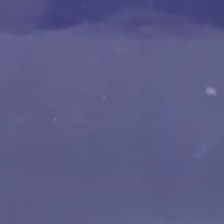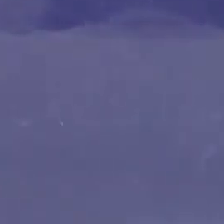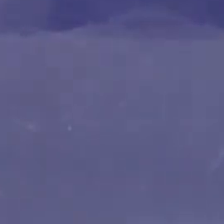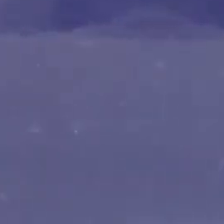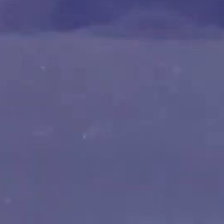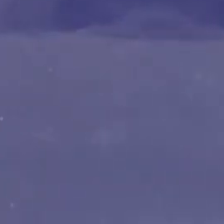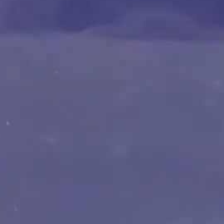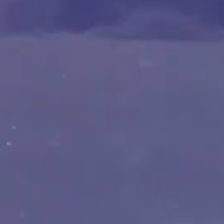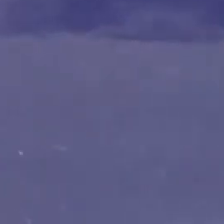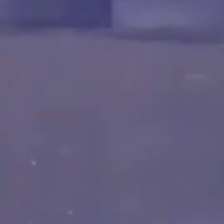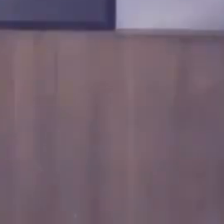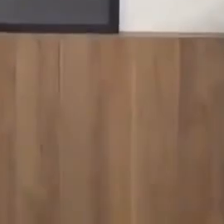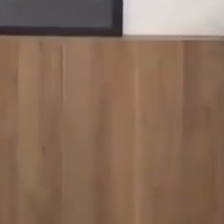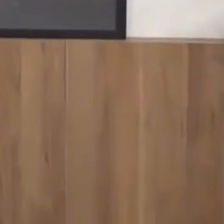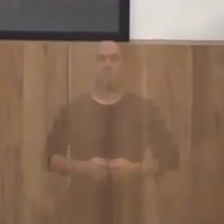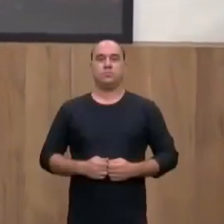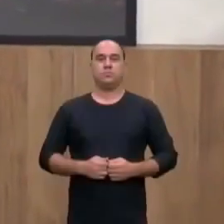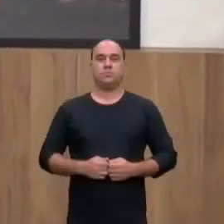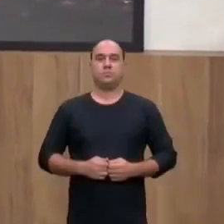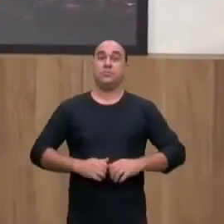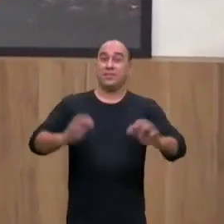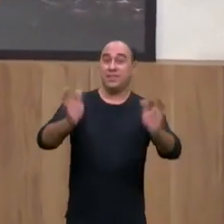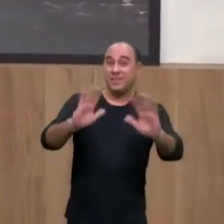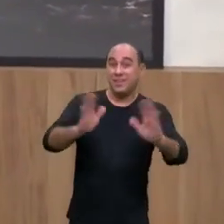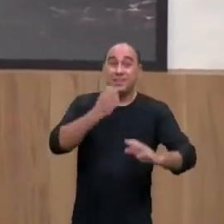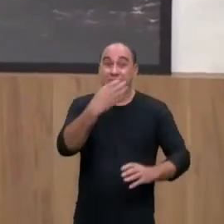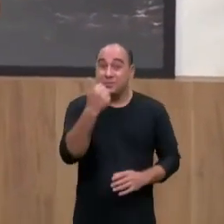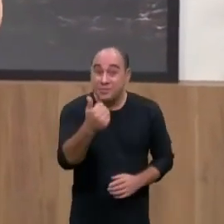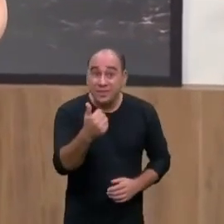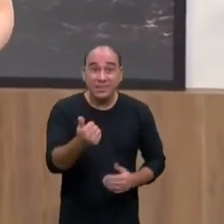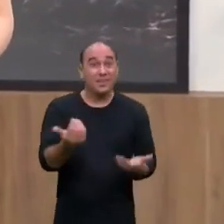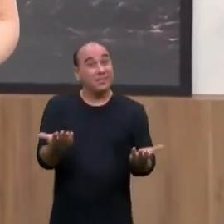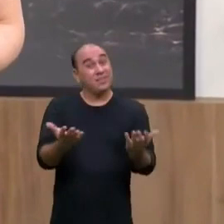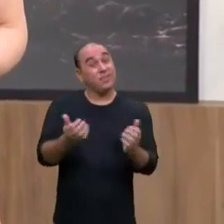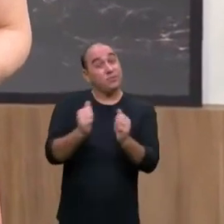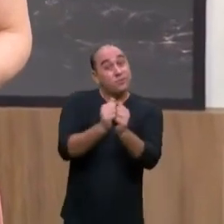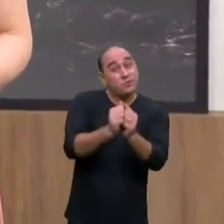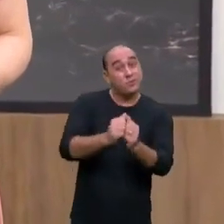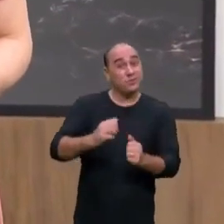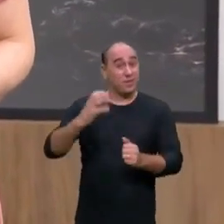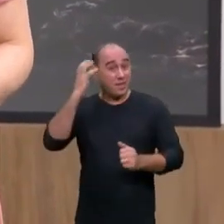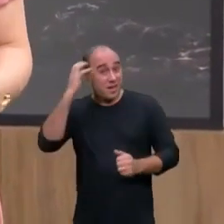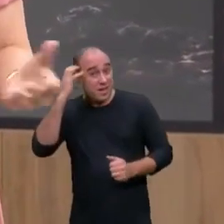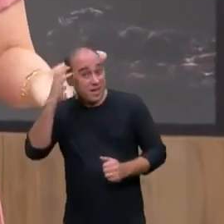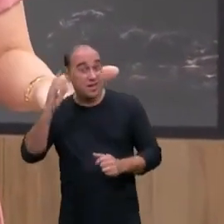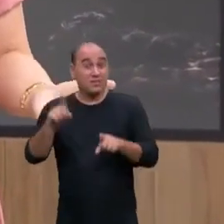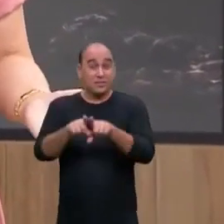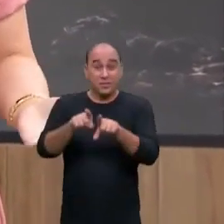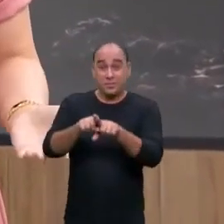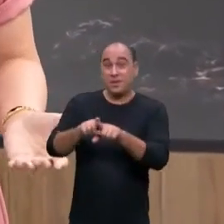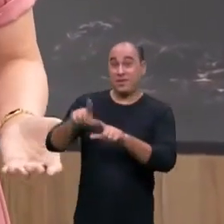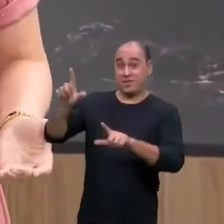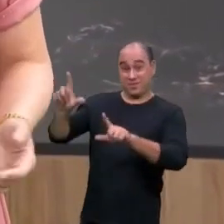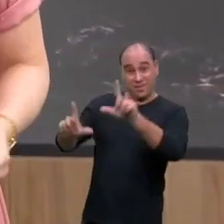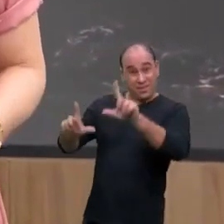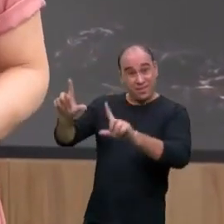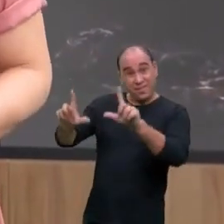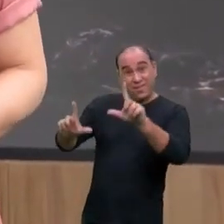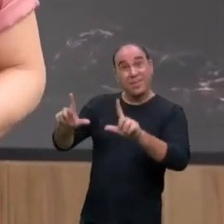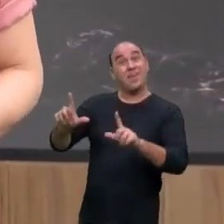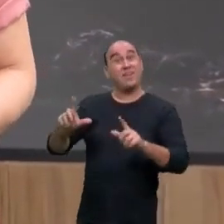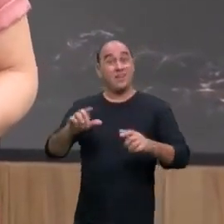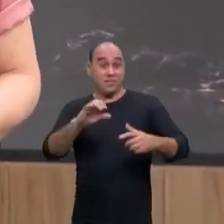E aí o Olá tudo bem com você Que nos acompanha pela rádio e TV Novo Tempo E também pelas plataformas